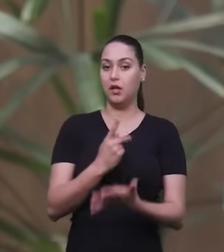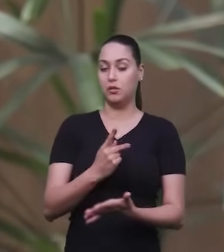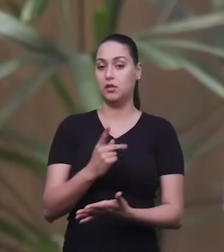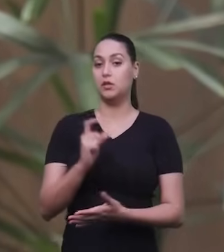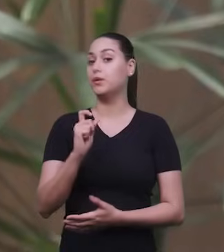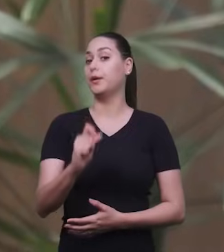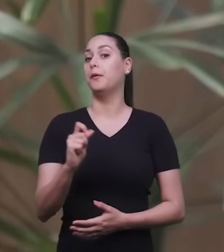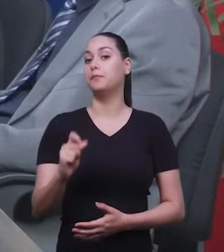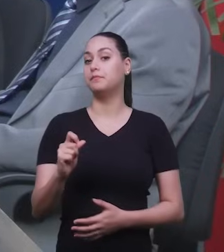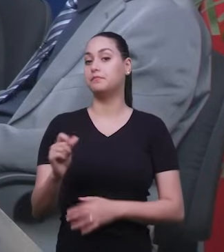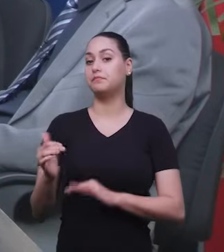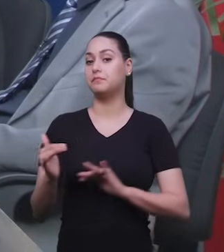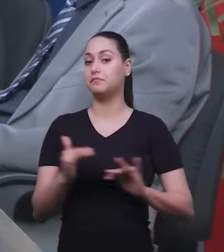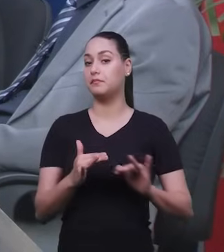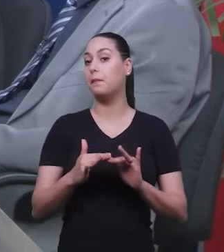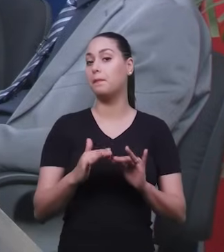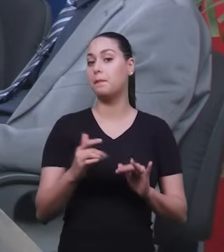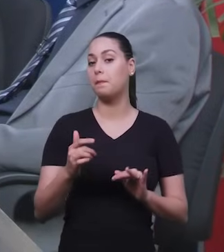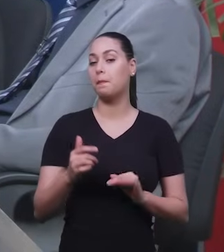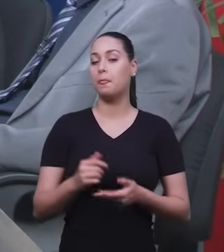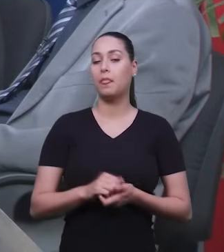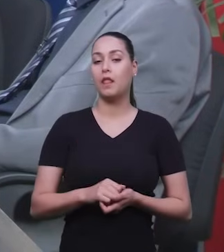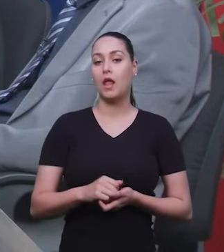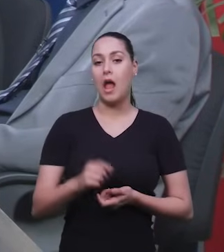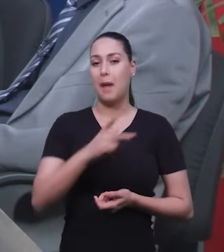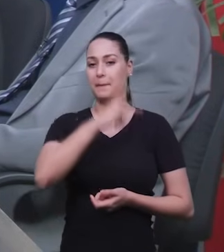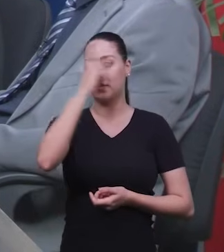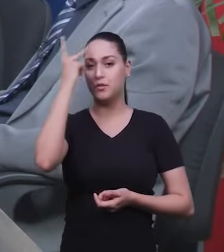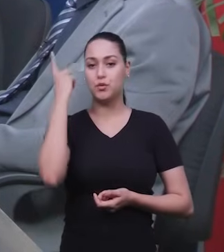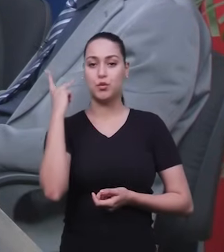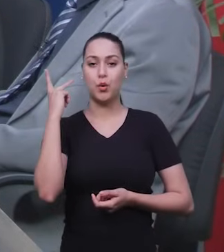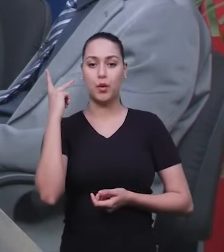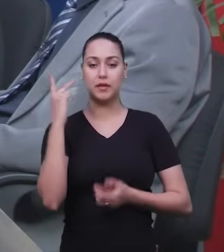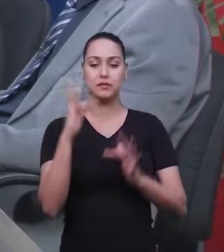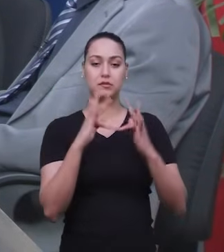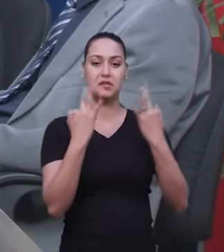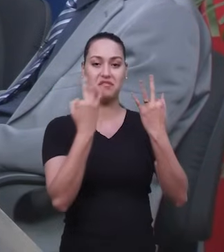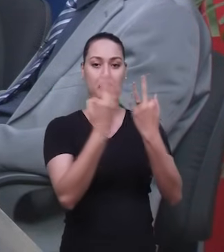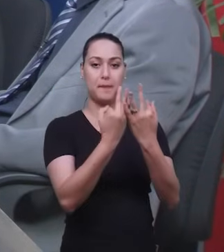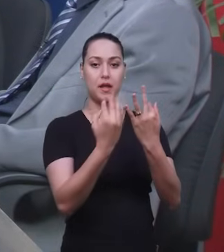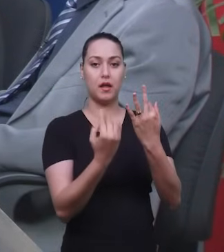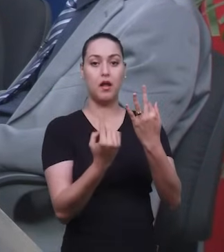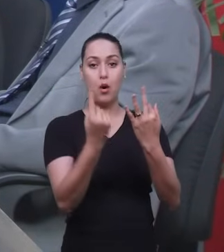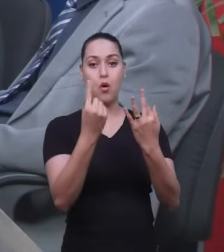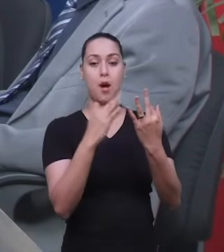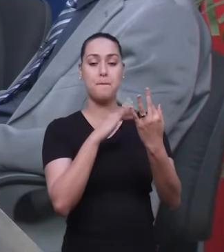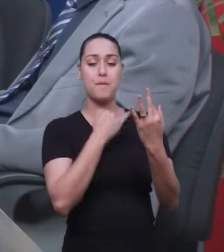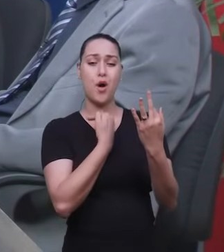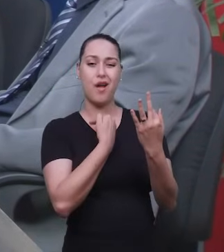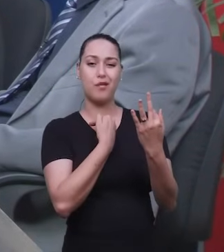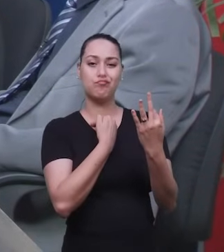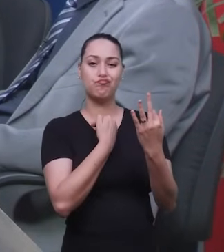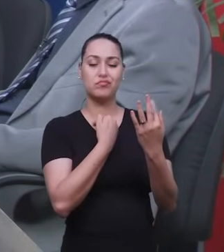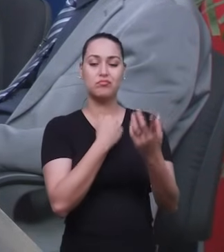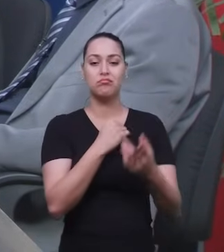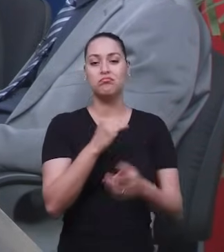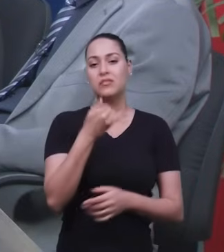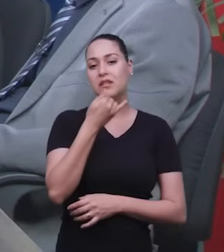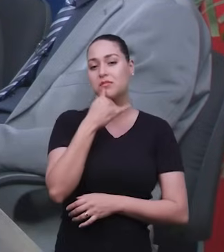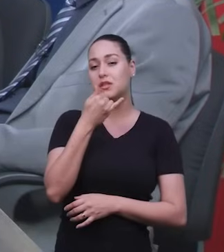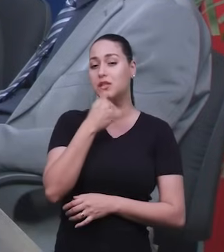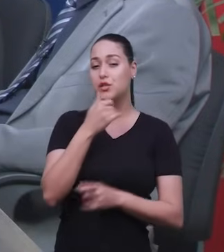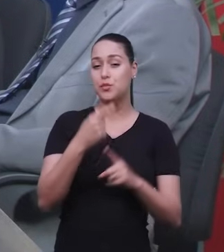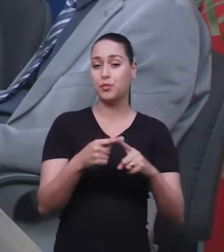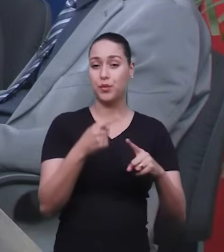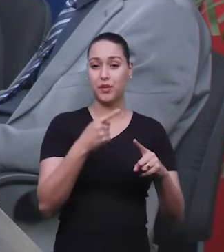a perder um familiar e ela estava triste. Por quê? Porque o familiar,